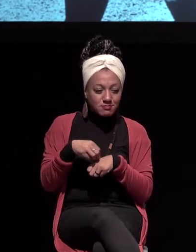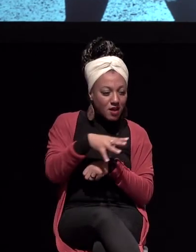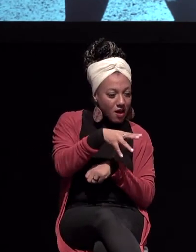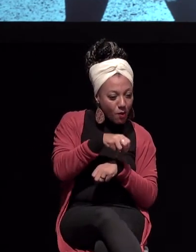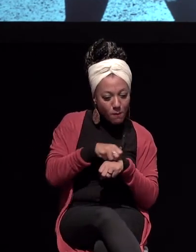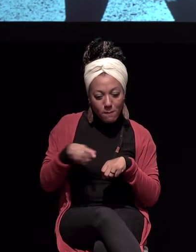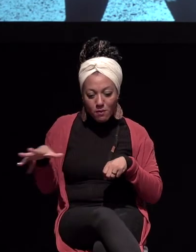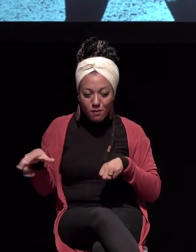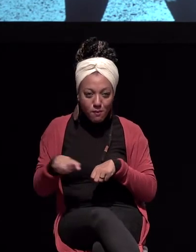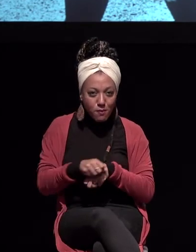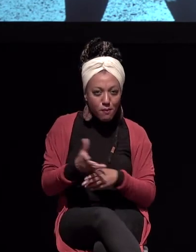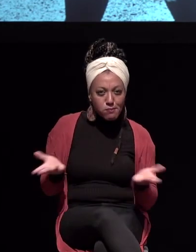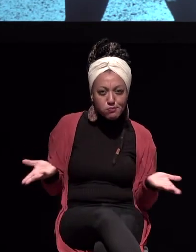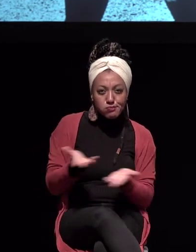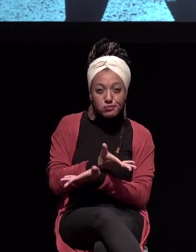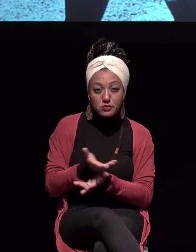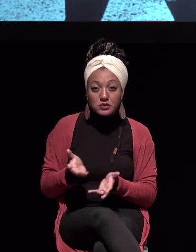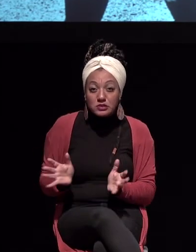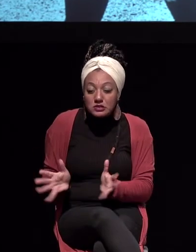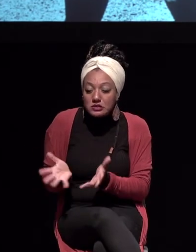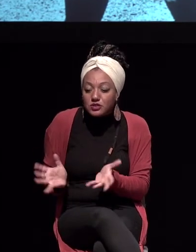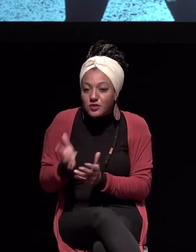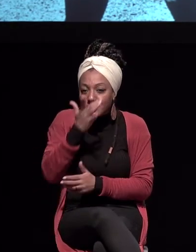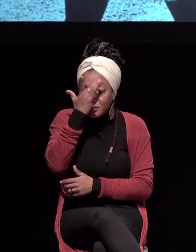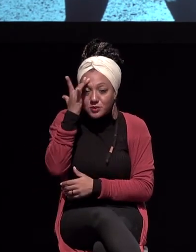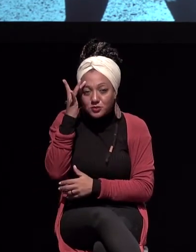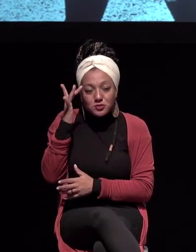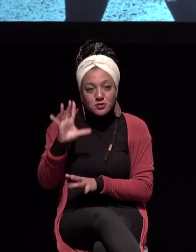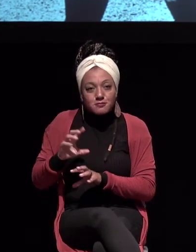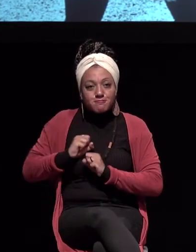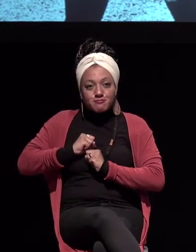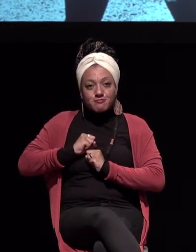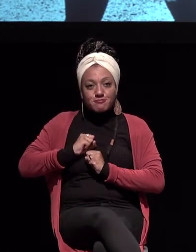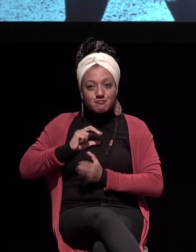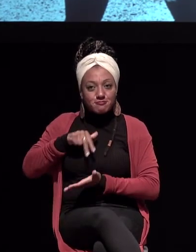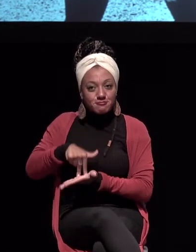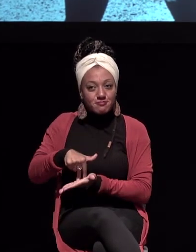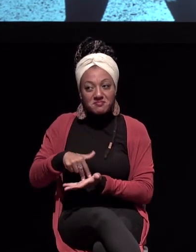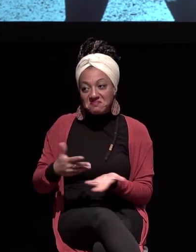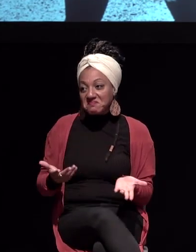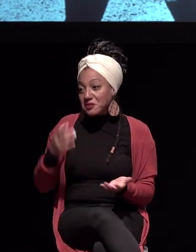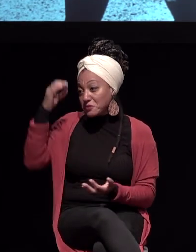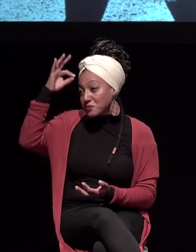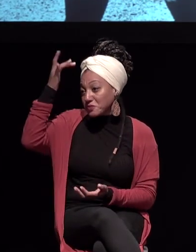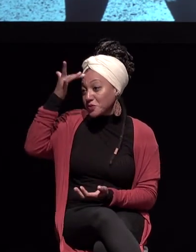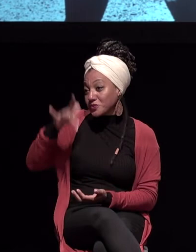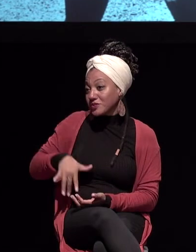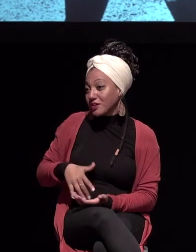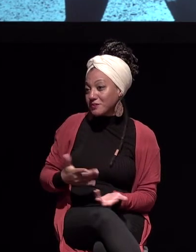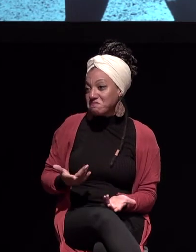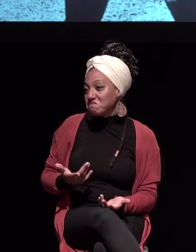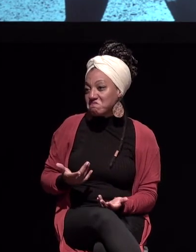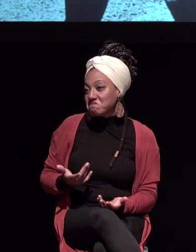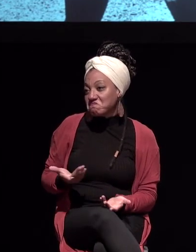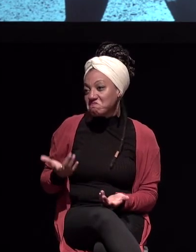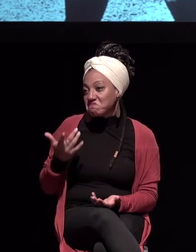e se apropriar, né? Não sei, pode não ter sido nada que eu falei agora.